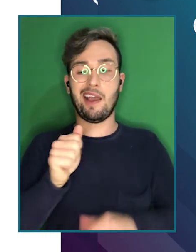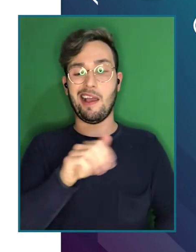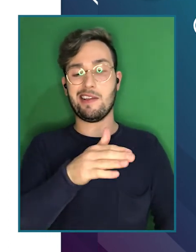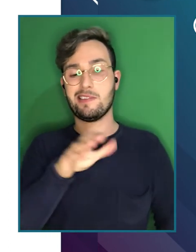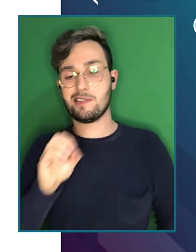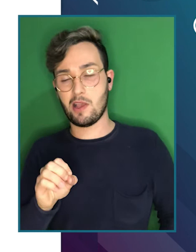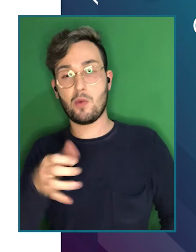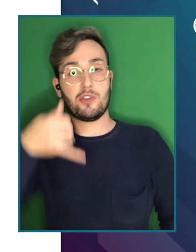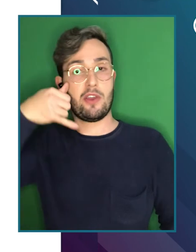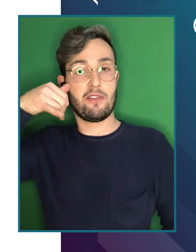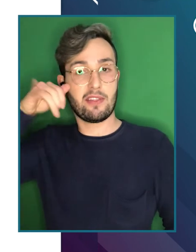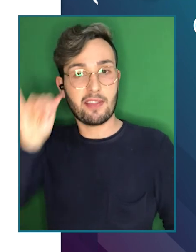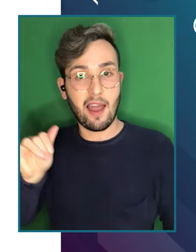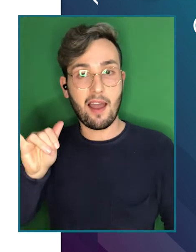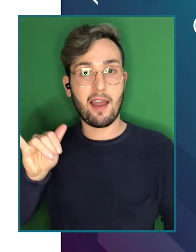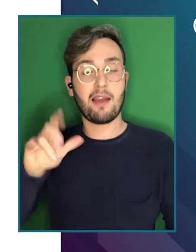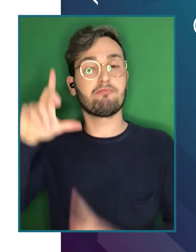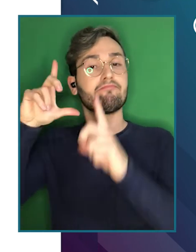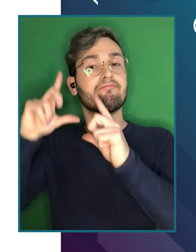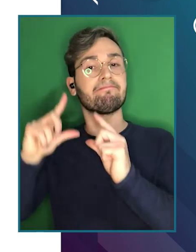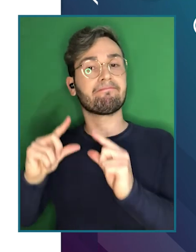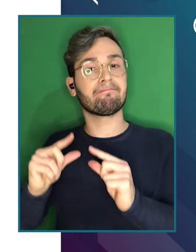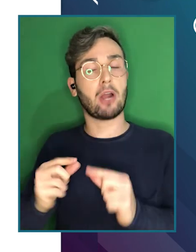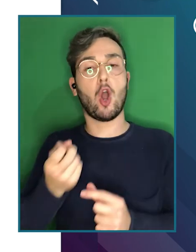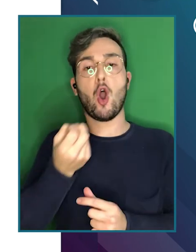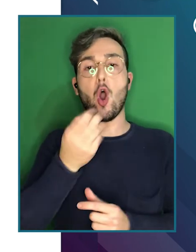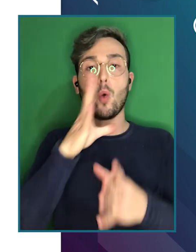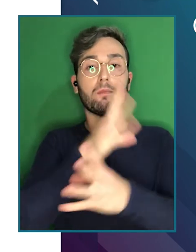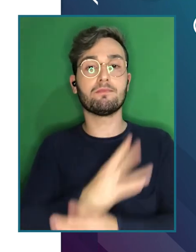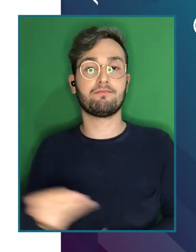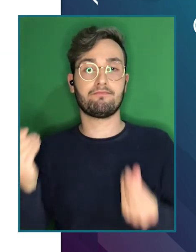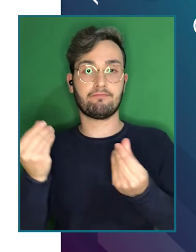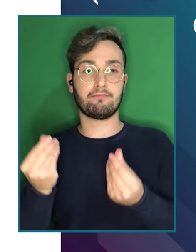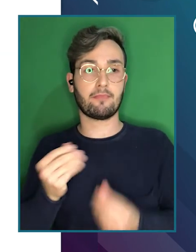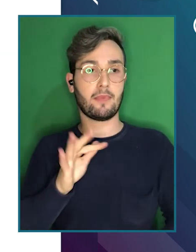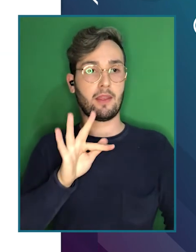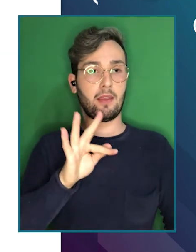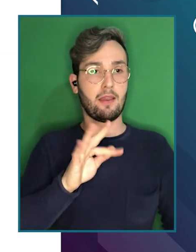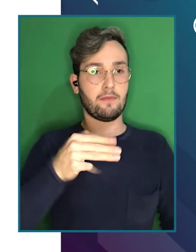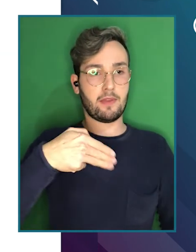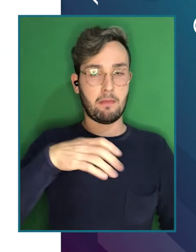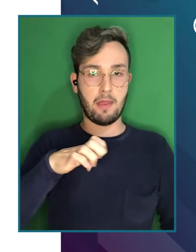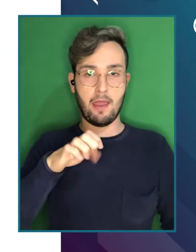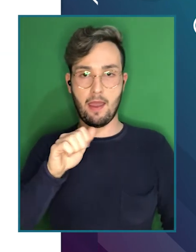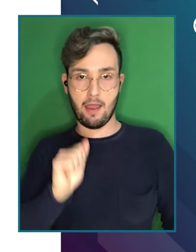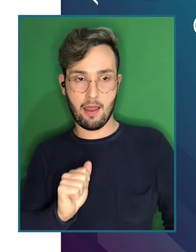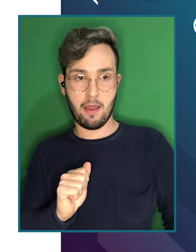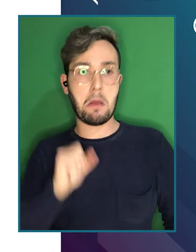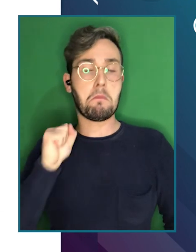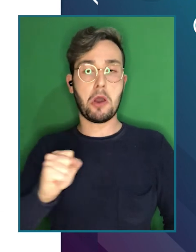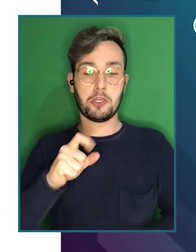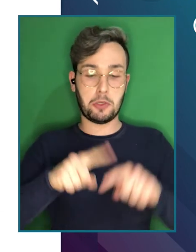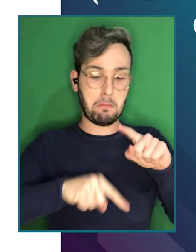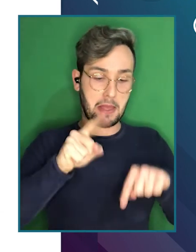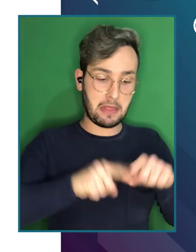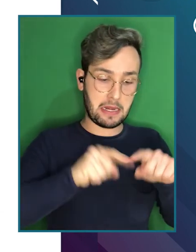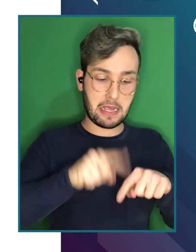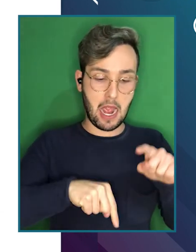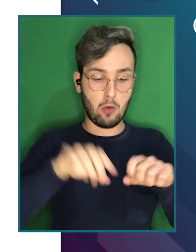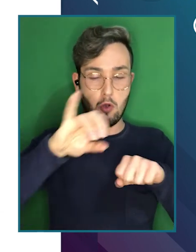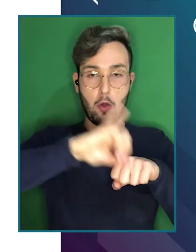de ações de prevenção, conseguir diminuí-los ou eliminá-los. O FEMEA pode ser aplicado a produtos e